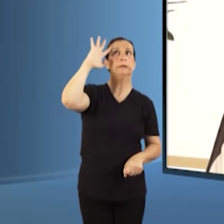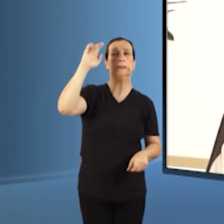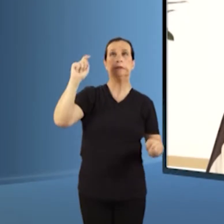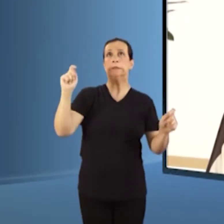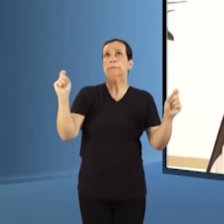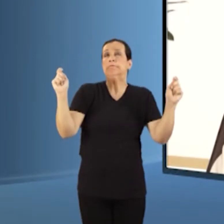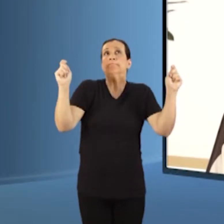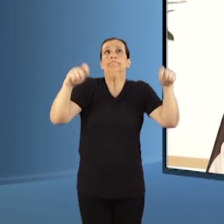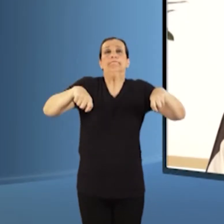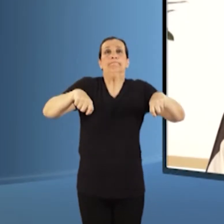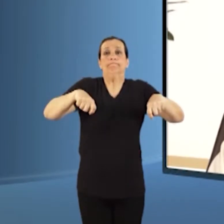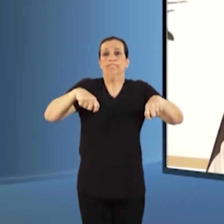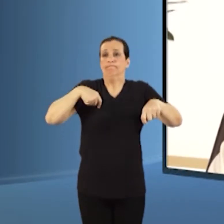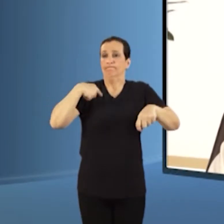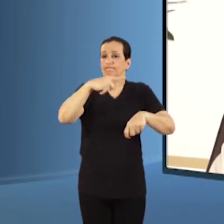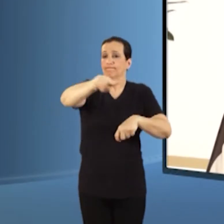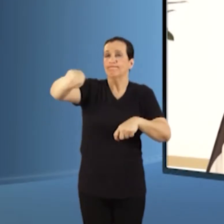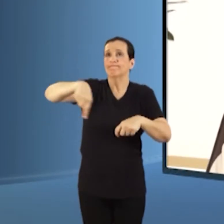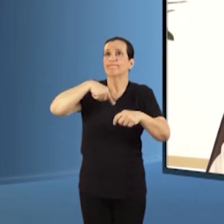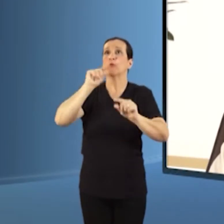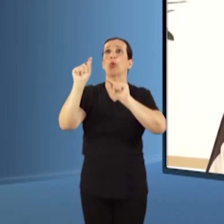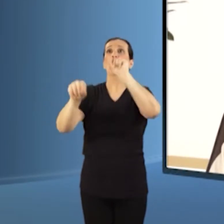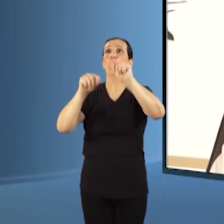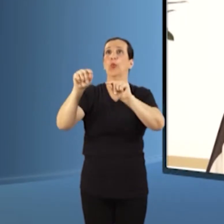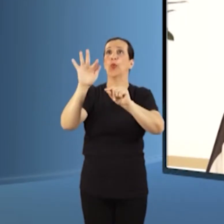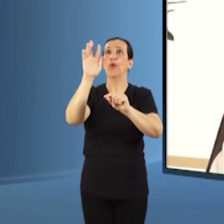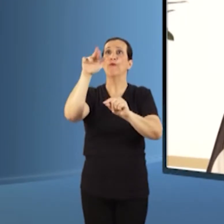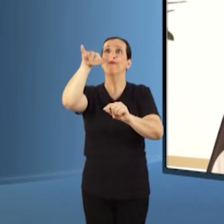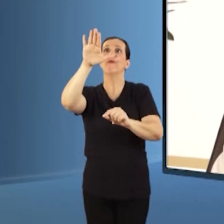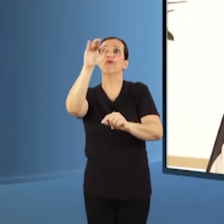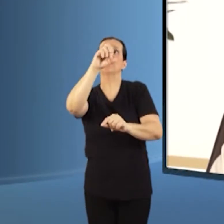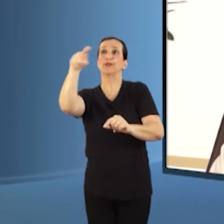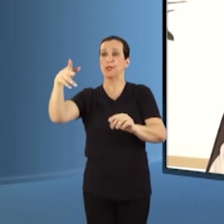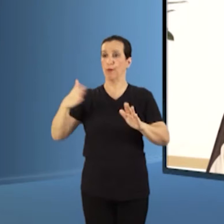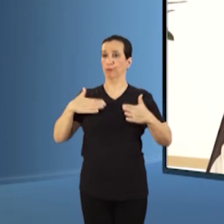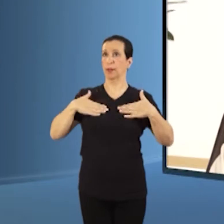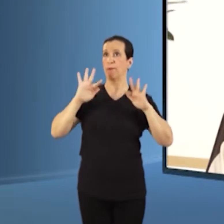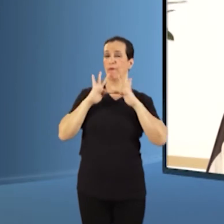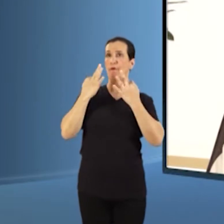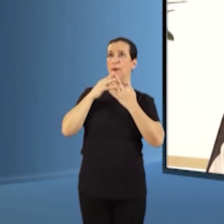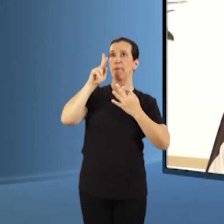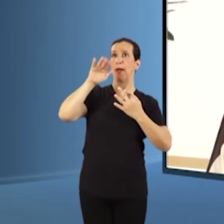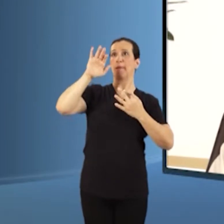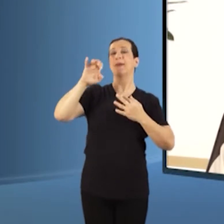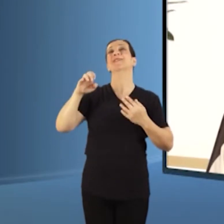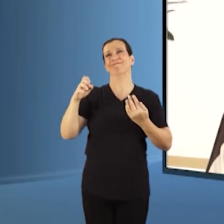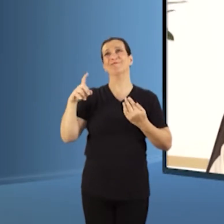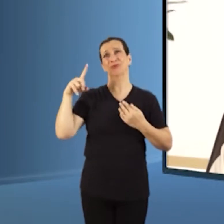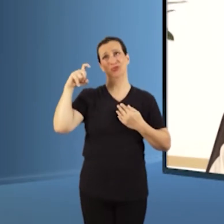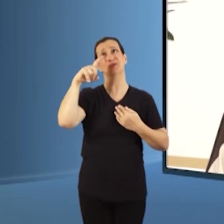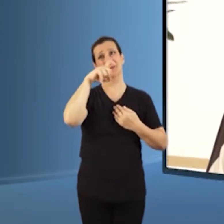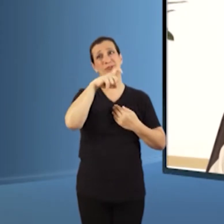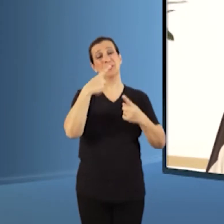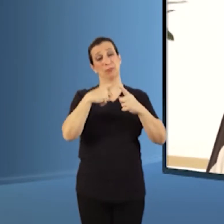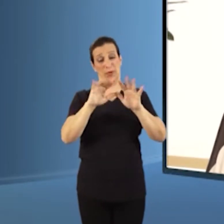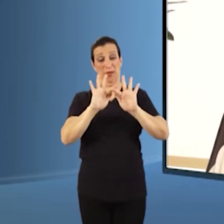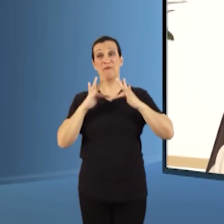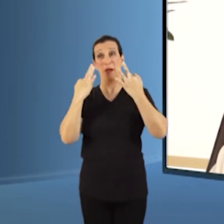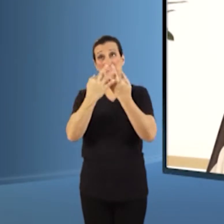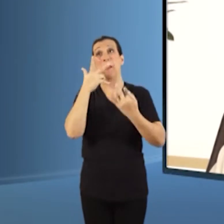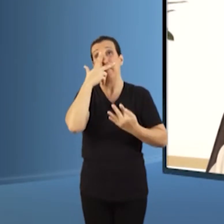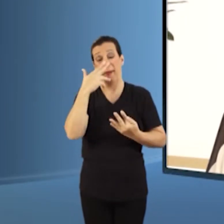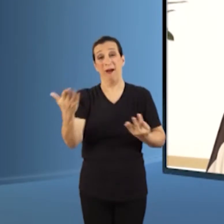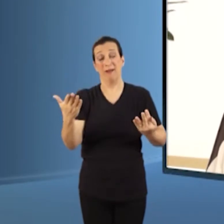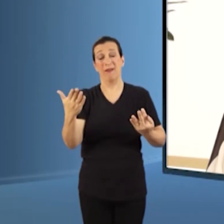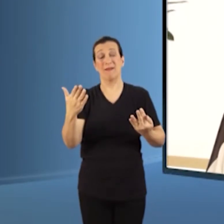maior possibilitador dessas funções maternas e paternas, nós teremos dificuldades, porque serão famílias